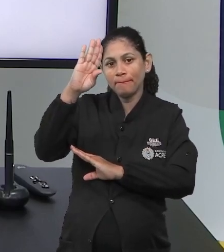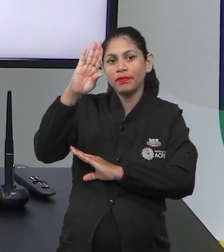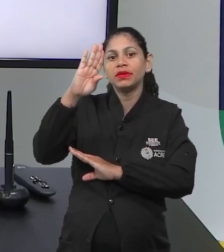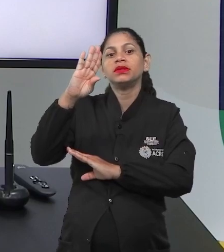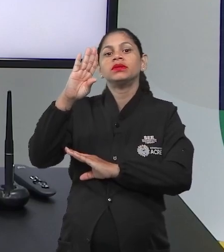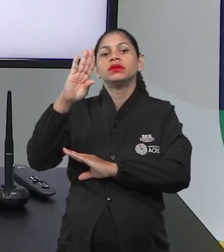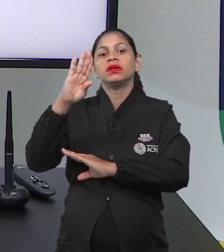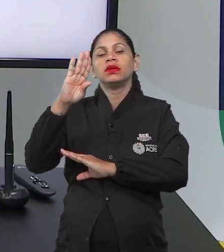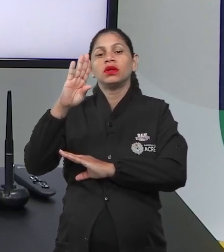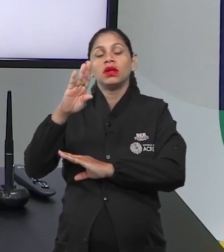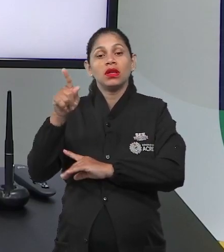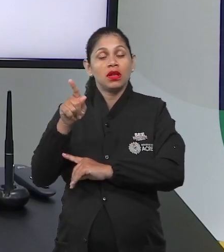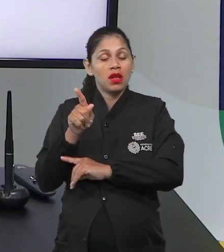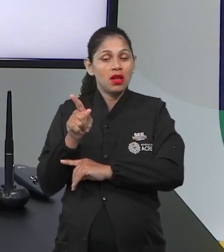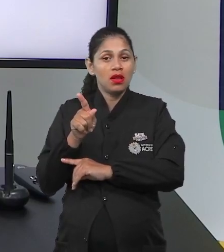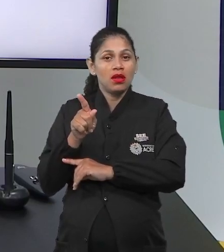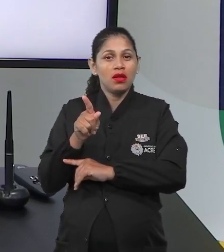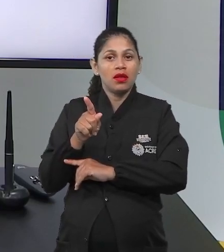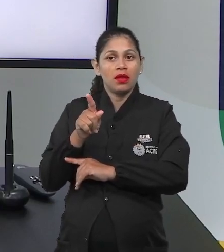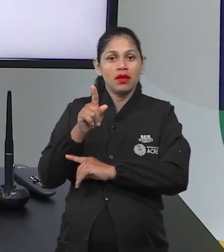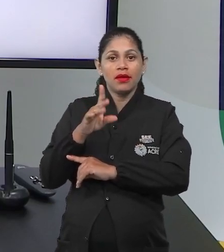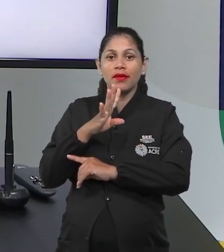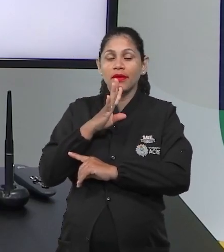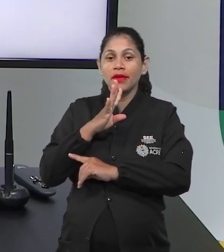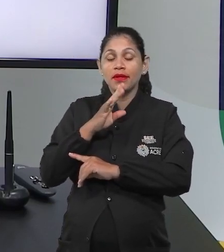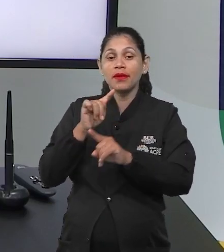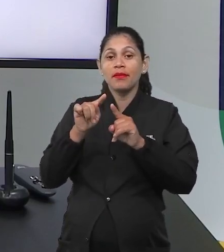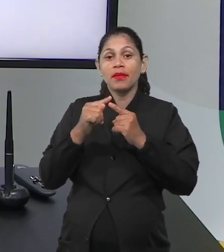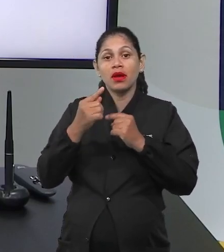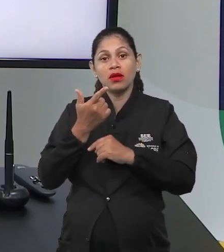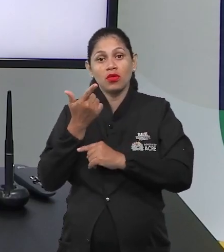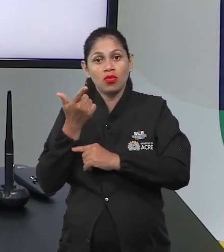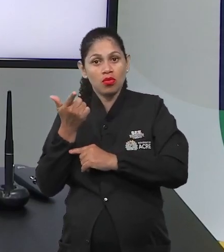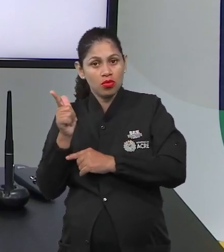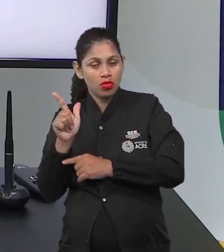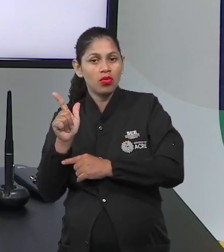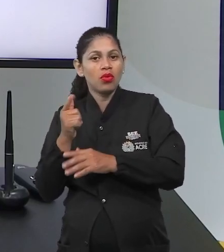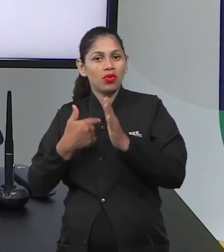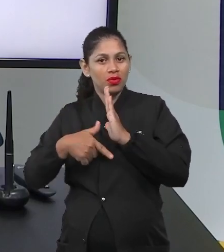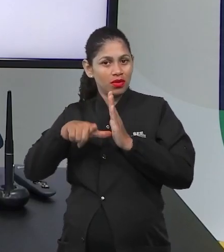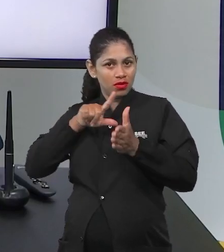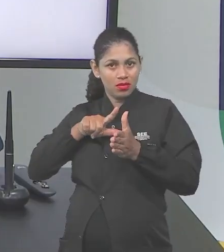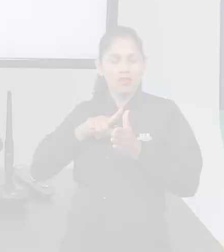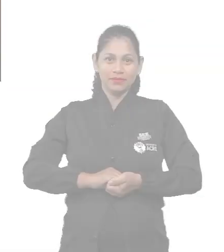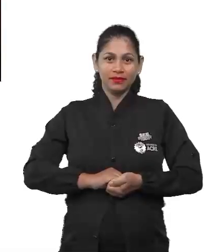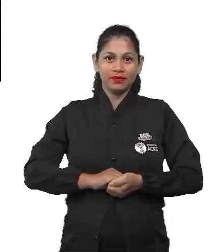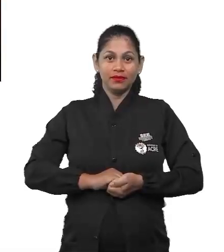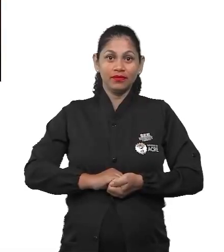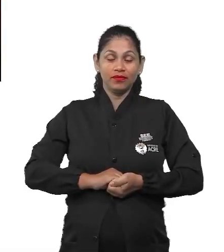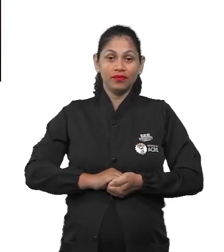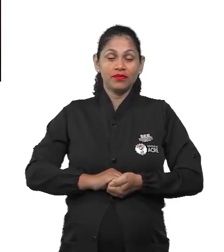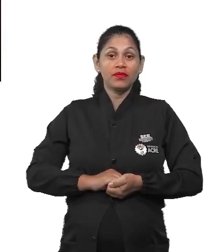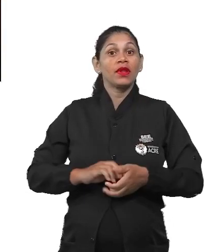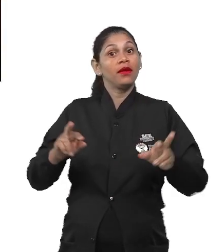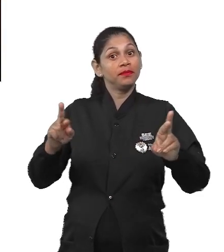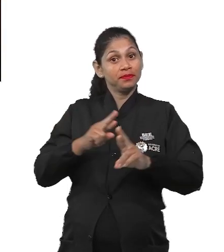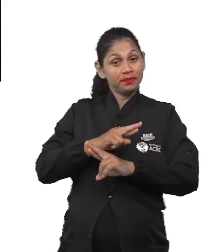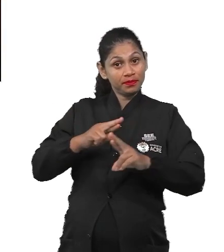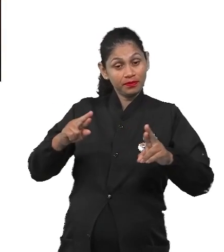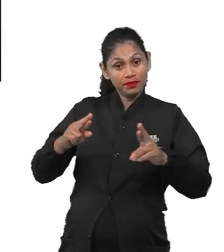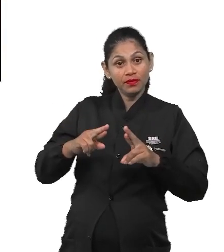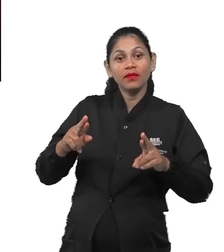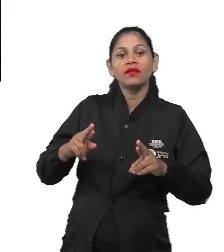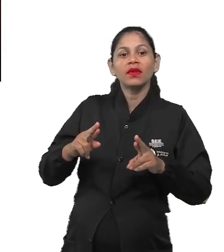mais conhecido e Geoffrey Chaucer é conhecido como pai da literatura inglesa. Em relação a